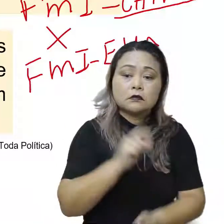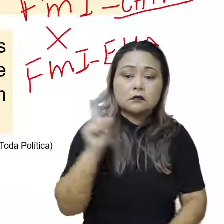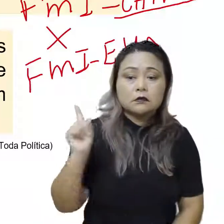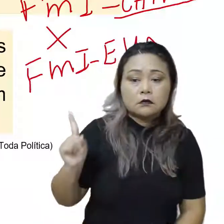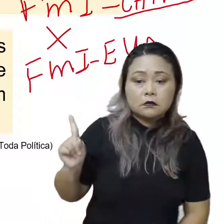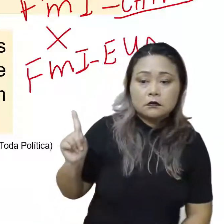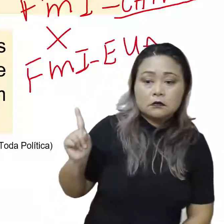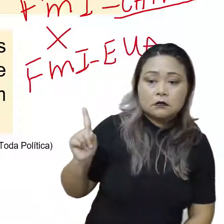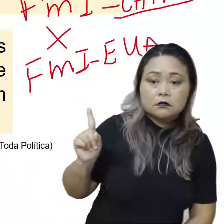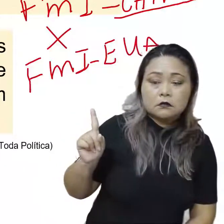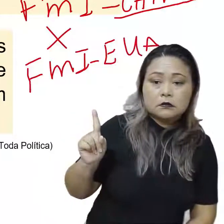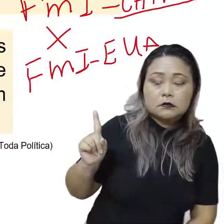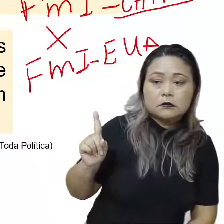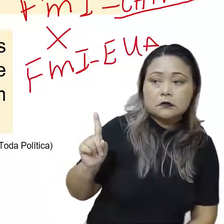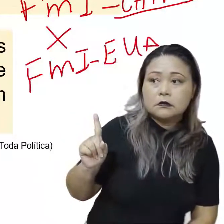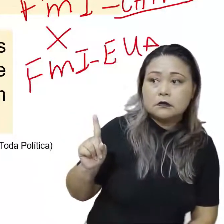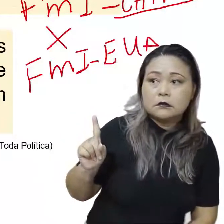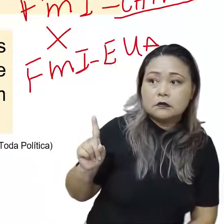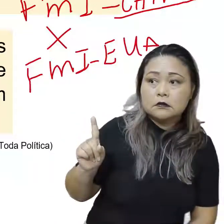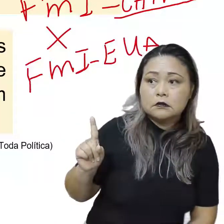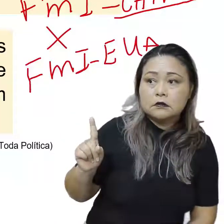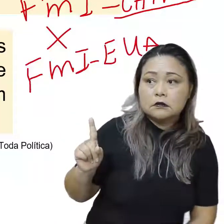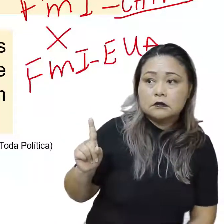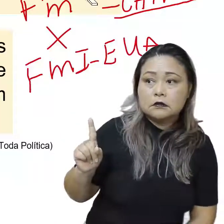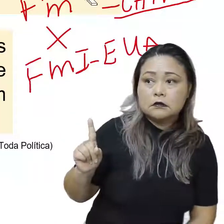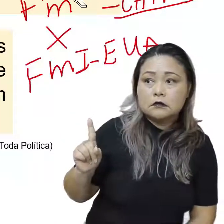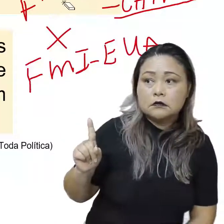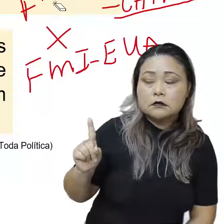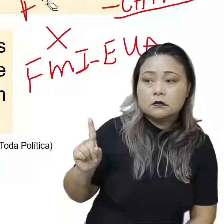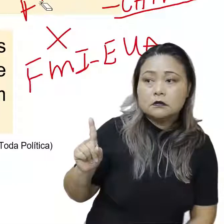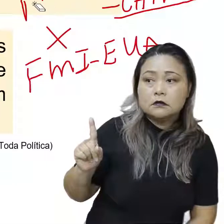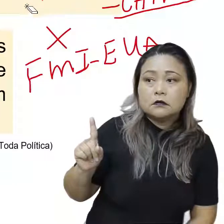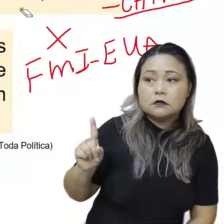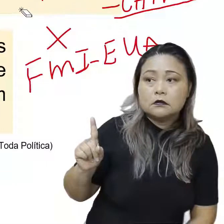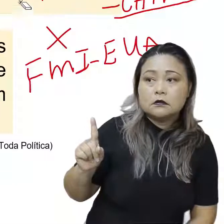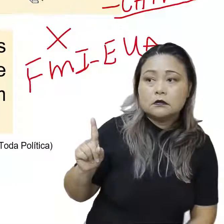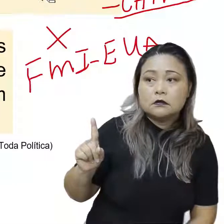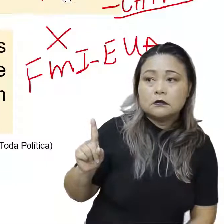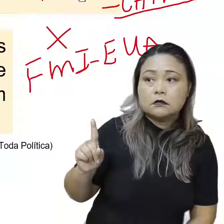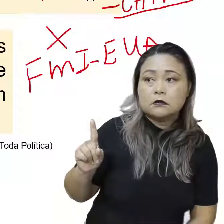aqui. Borracha. Aqui seria